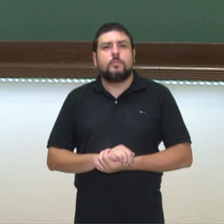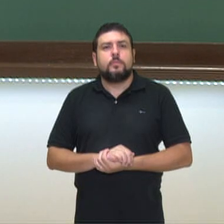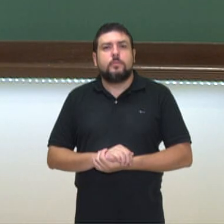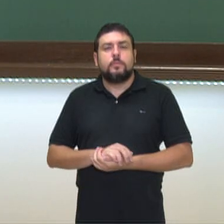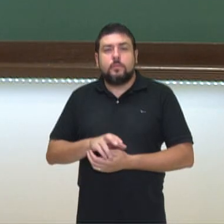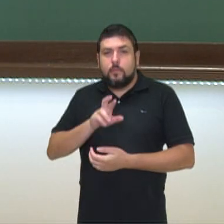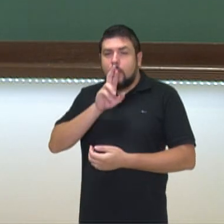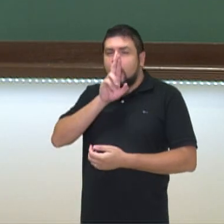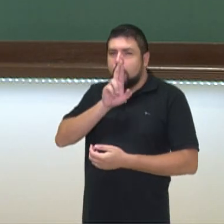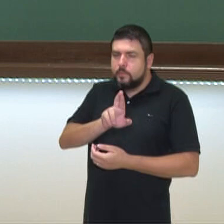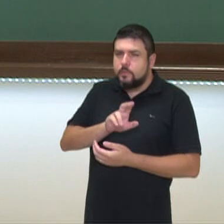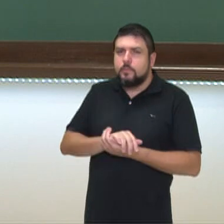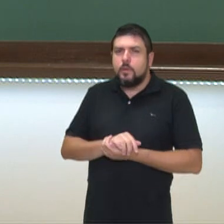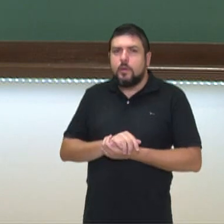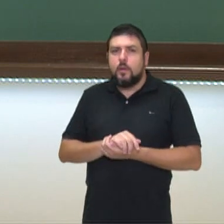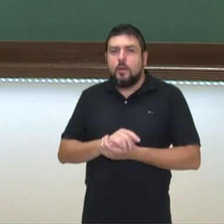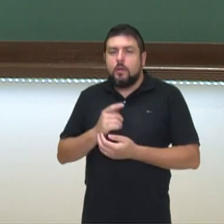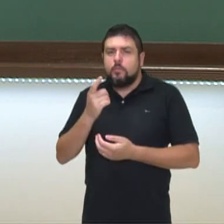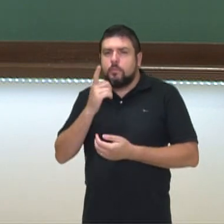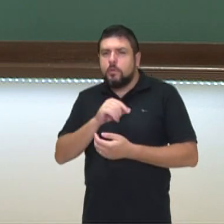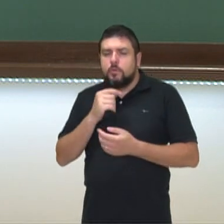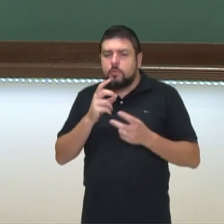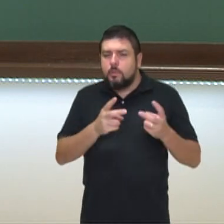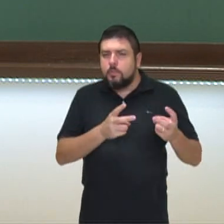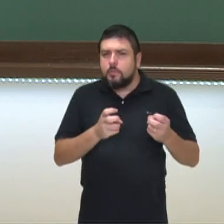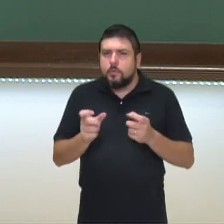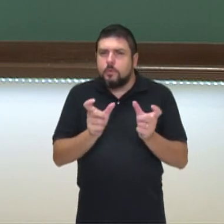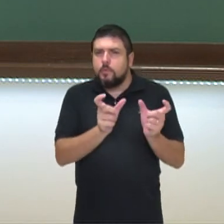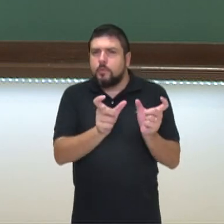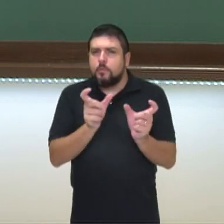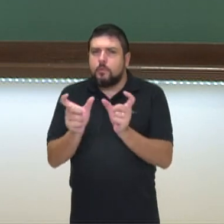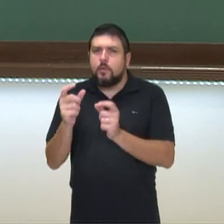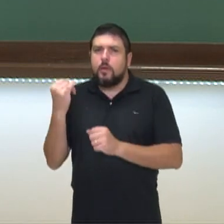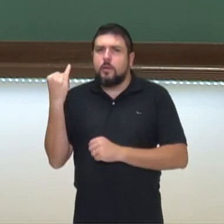Respondeu, conseguiu identificar quais são as palavras importantes do predicado,